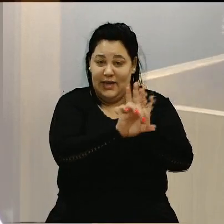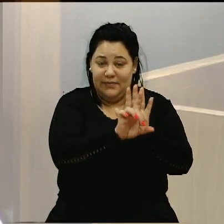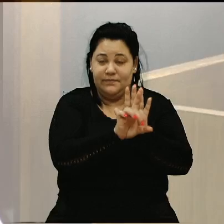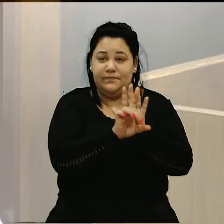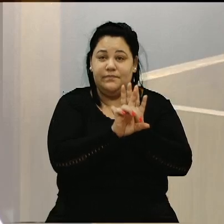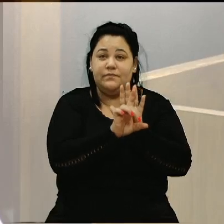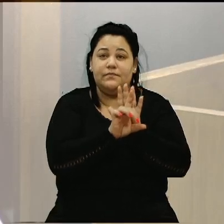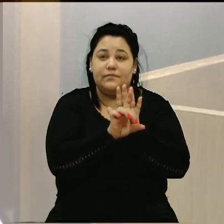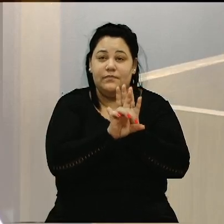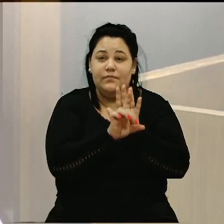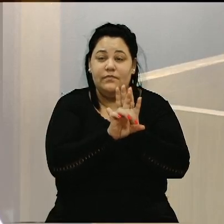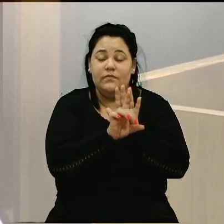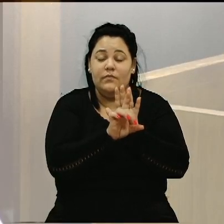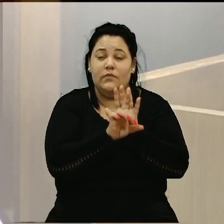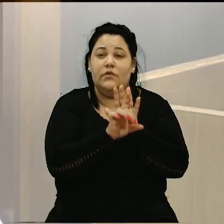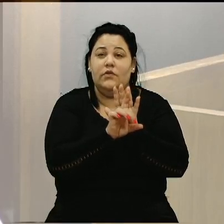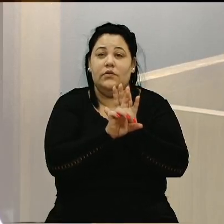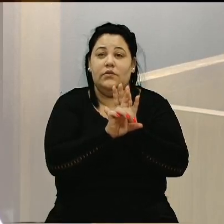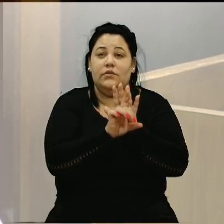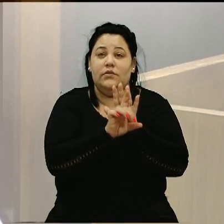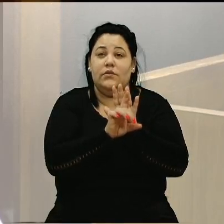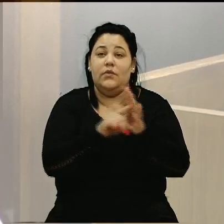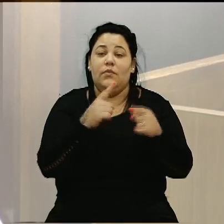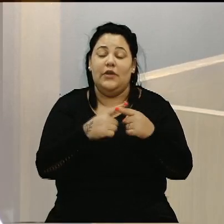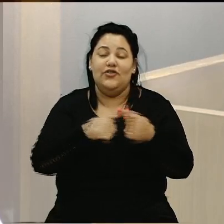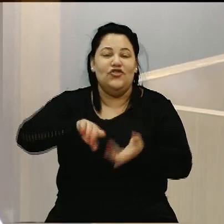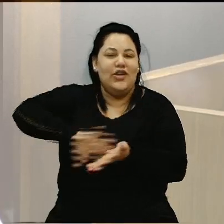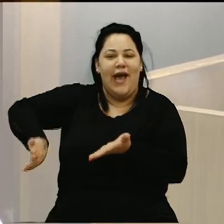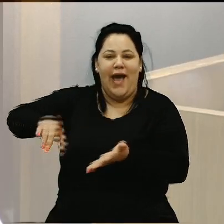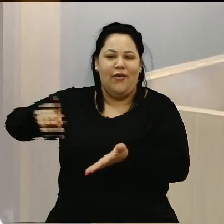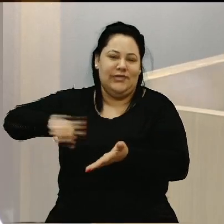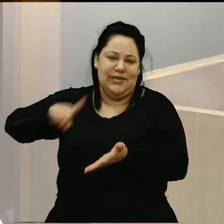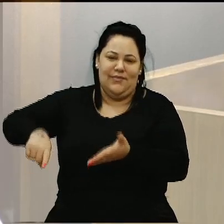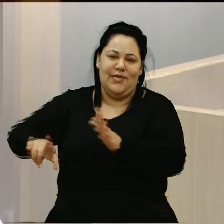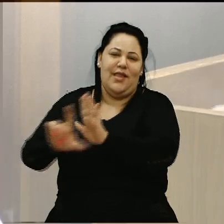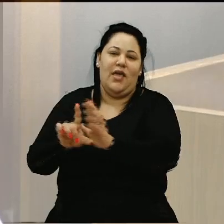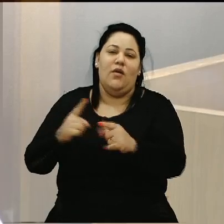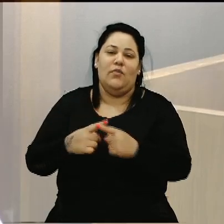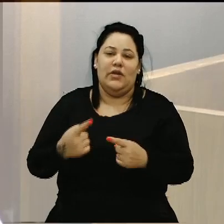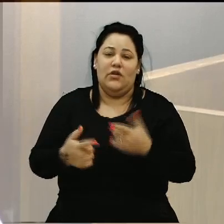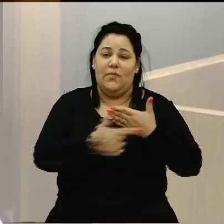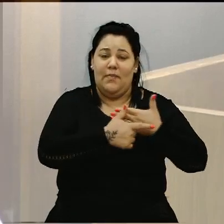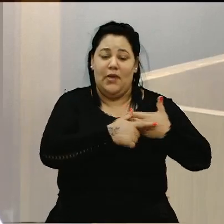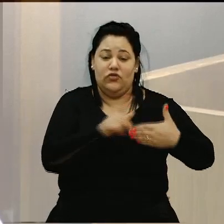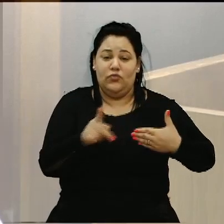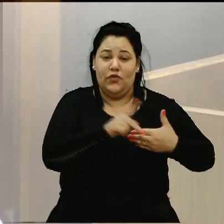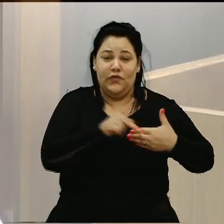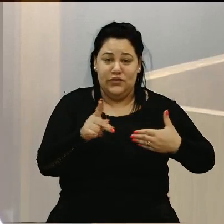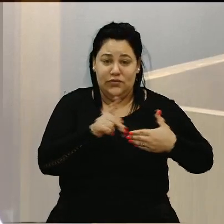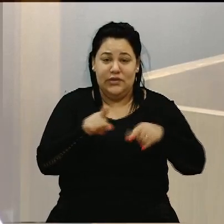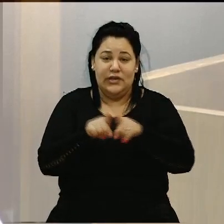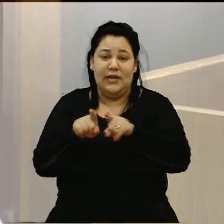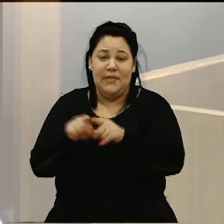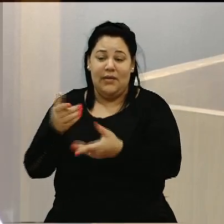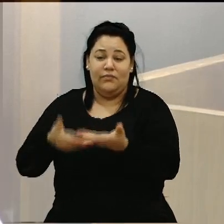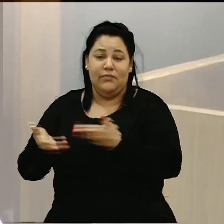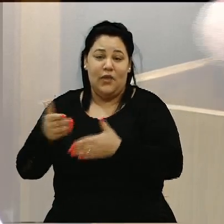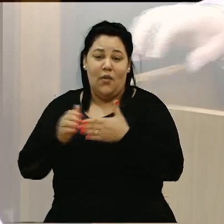e não derrubemos esse veto, porque, como professor e como consultor, a minha ideia aqui foi